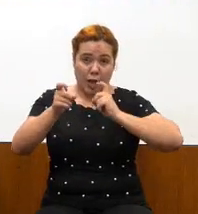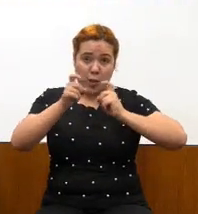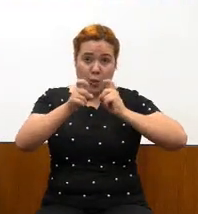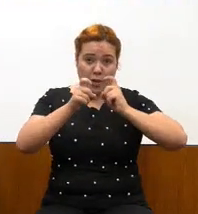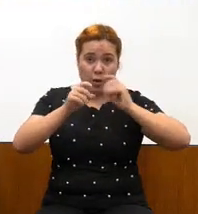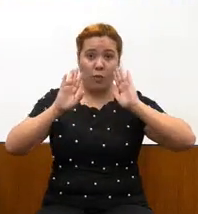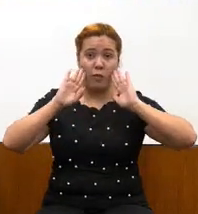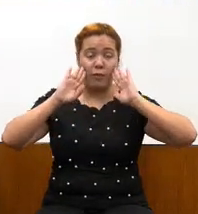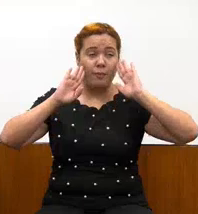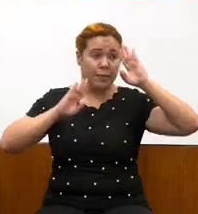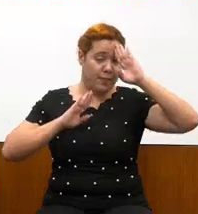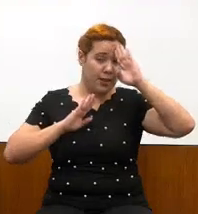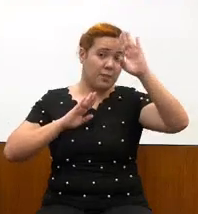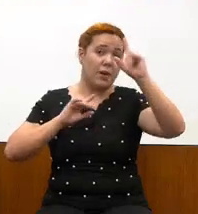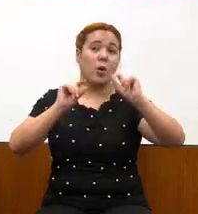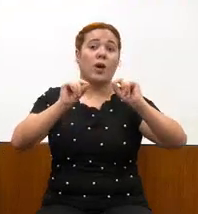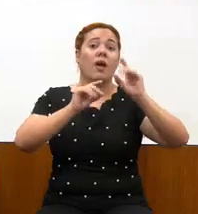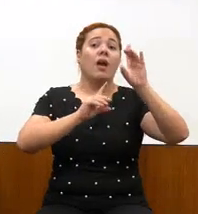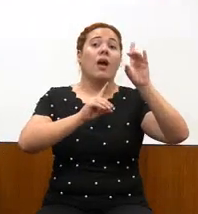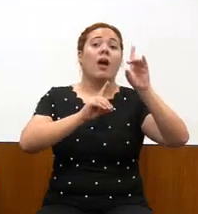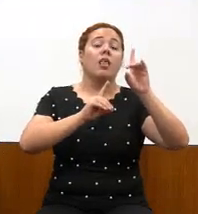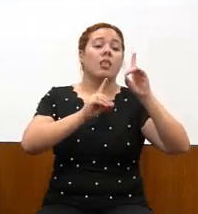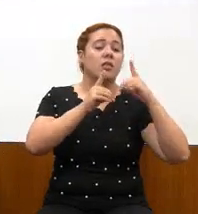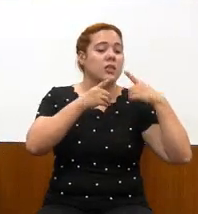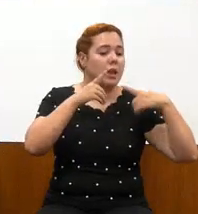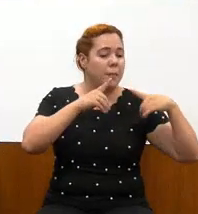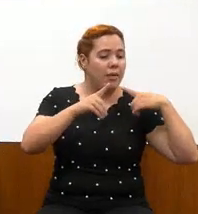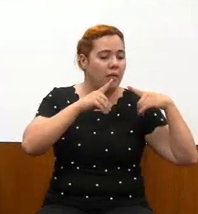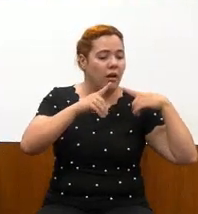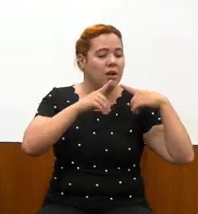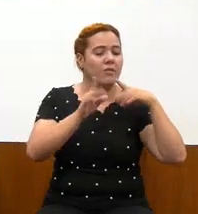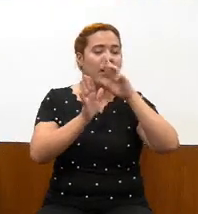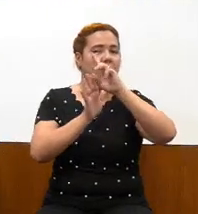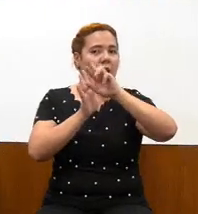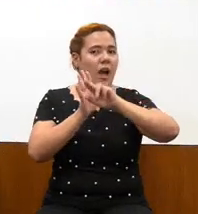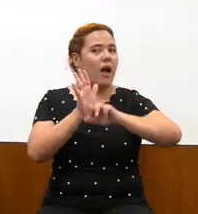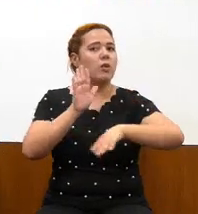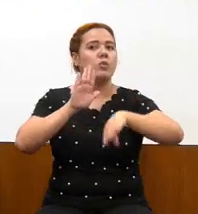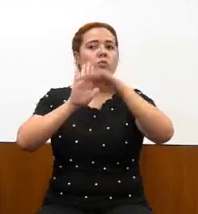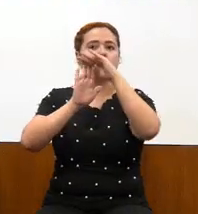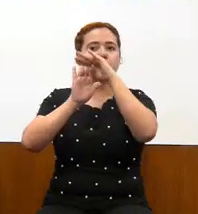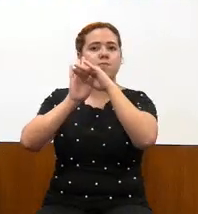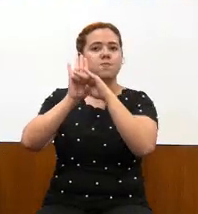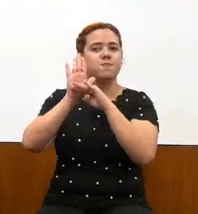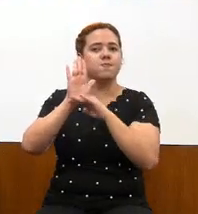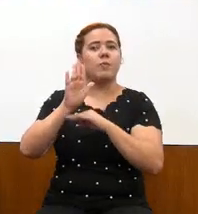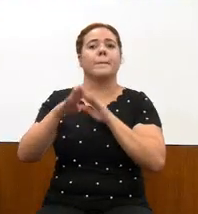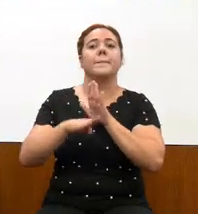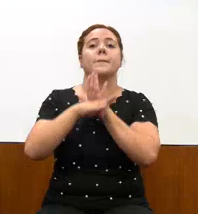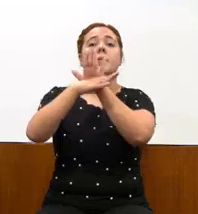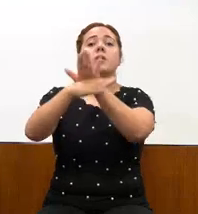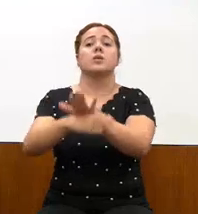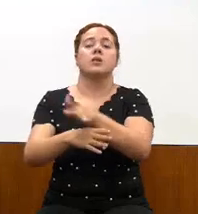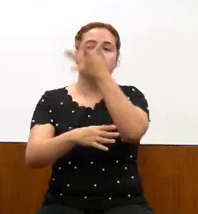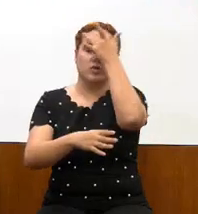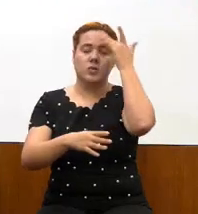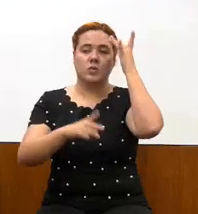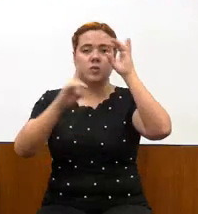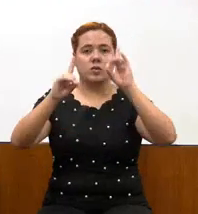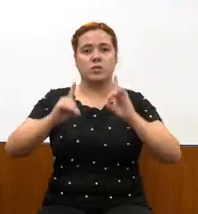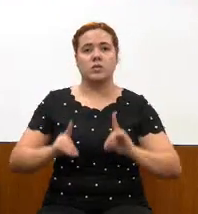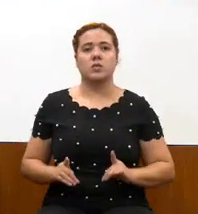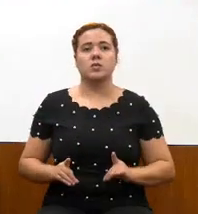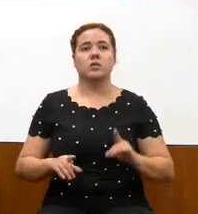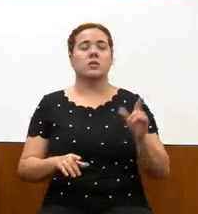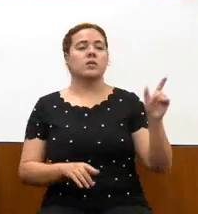públicas destinadas às pessoas com deficiência. Convido a tomar assento na mesa, diretor, o senhor